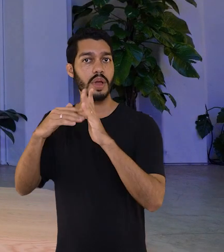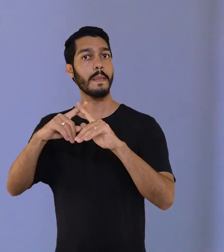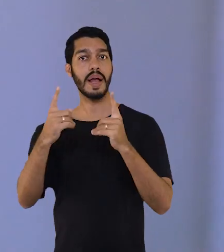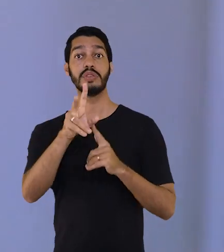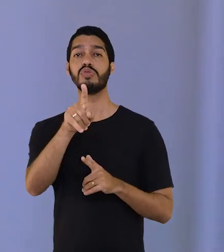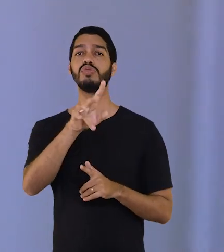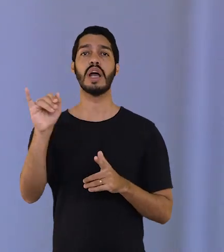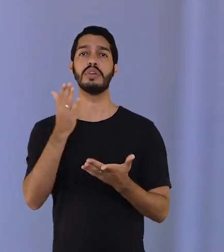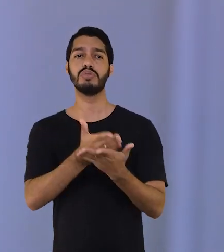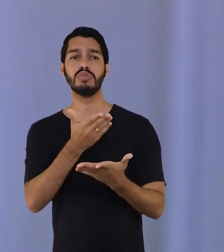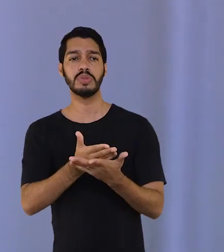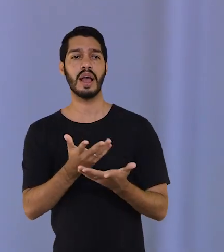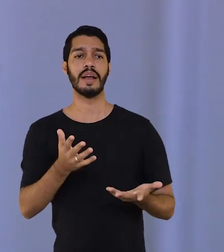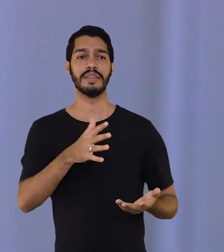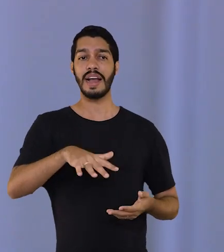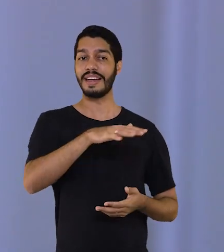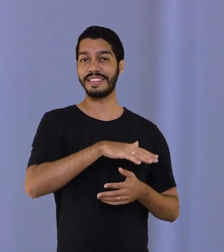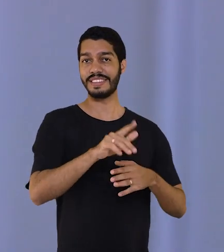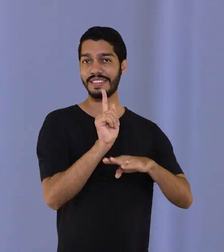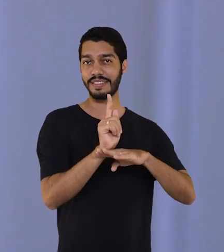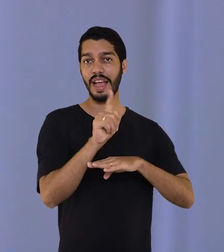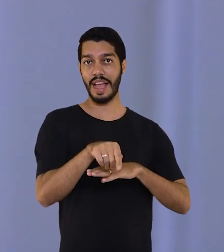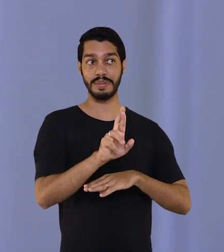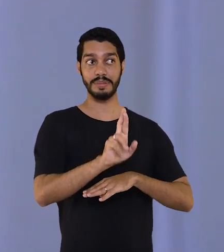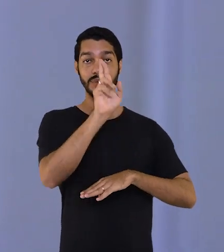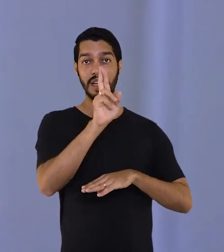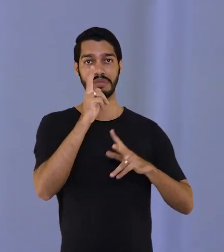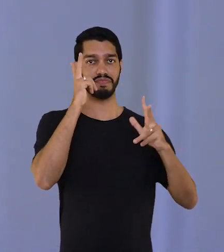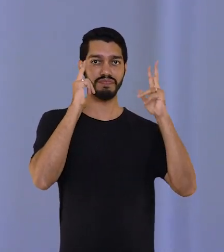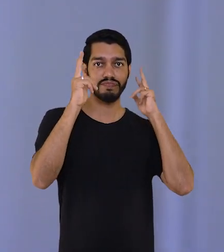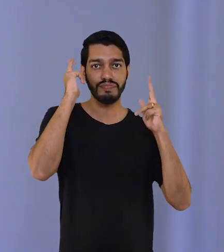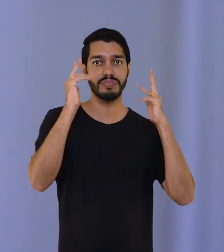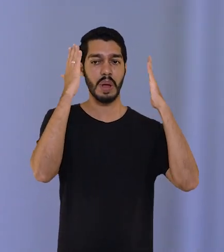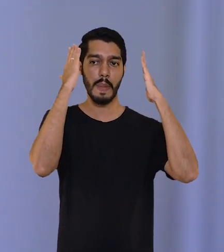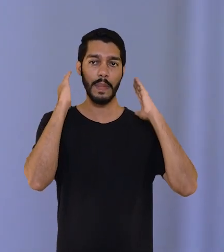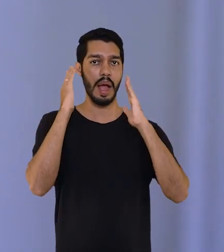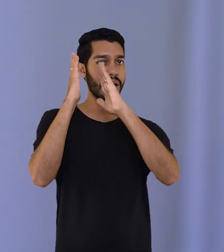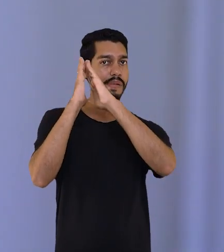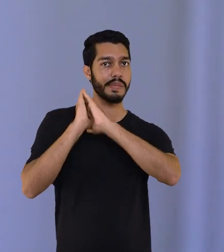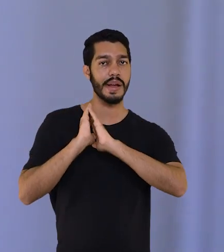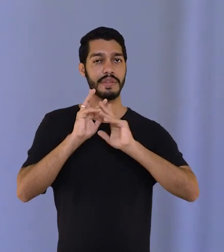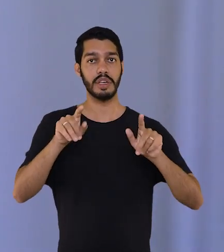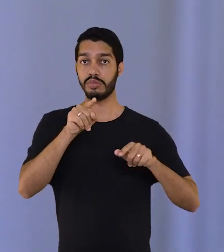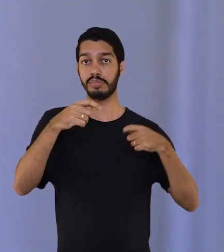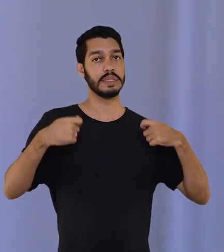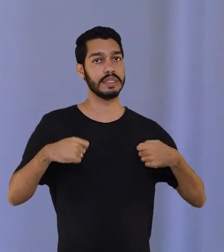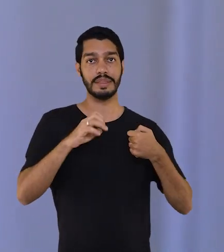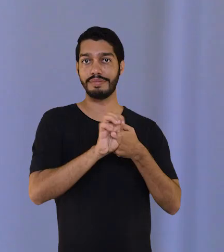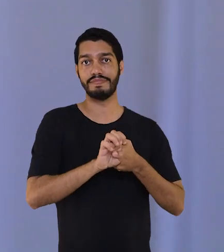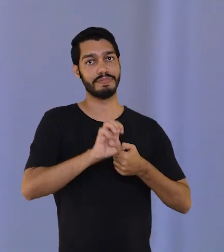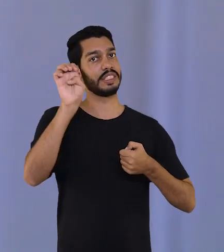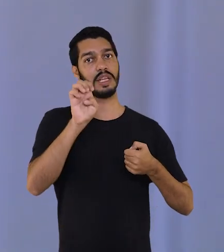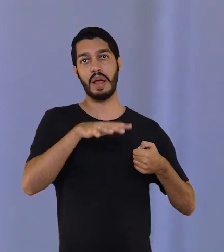tudo que você vai estudar e aí vai que você entende que o seu agente de EA é para dono de salão de beleza. Cara, aí você tem que ficar especialista em no nível,